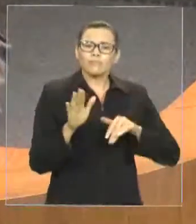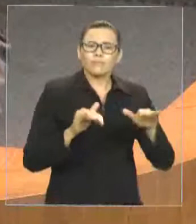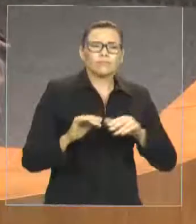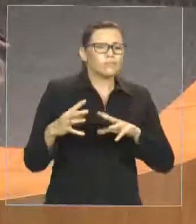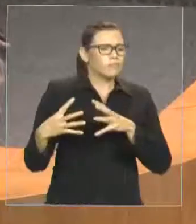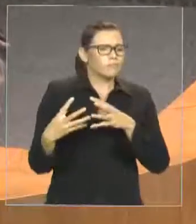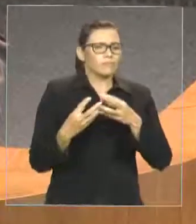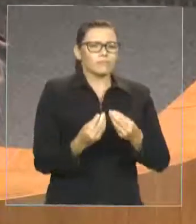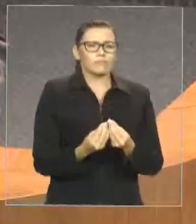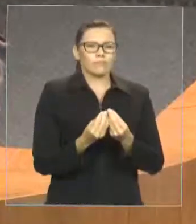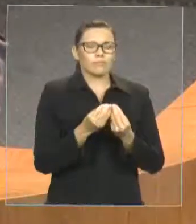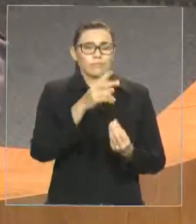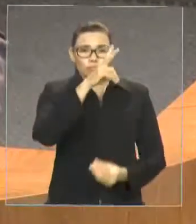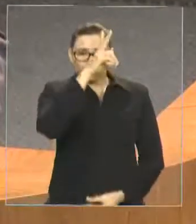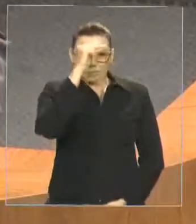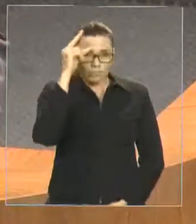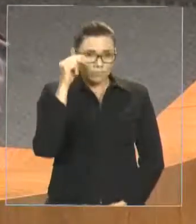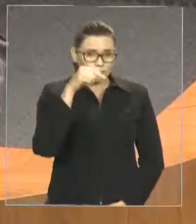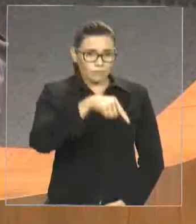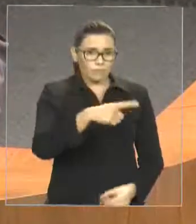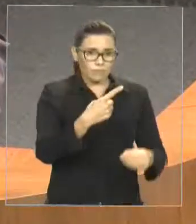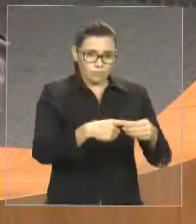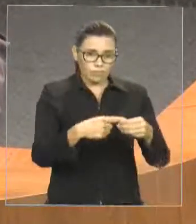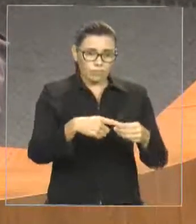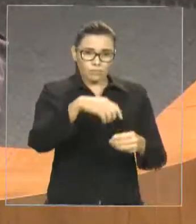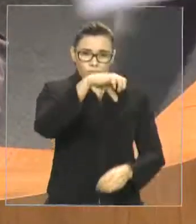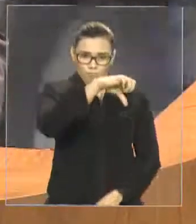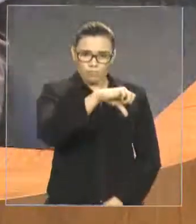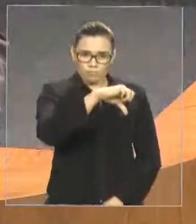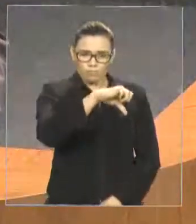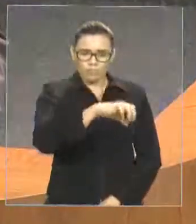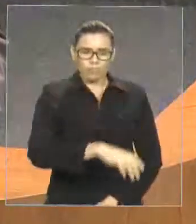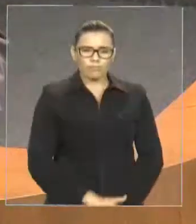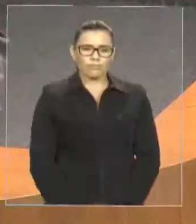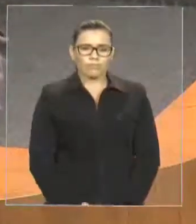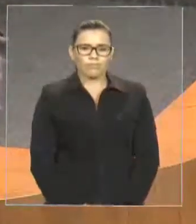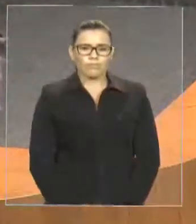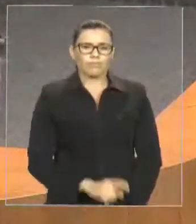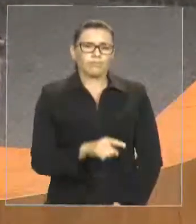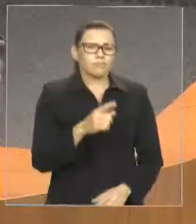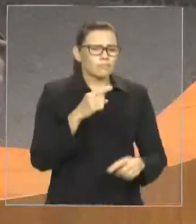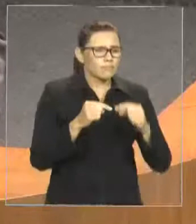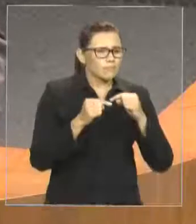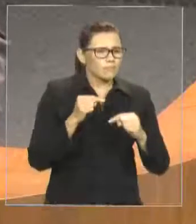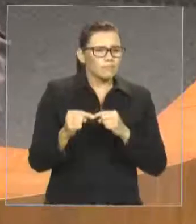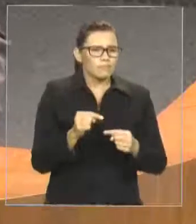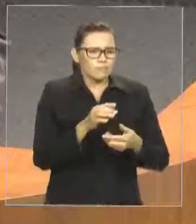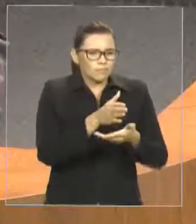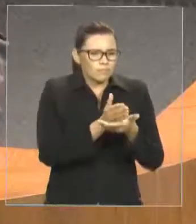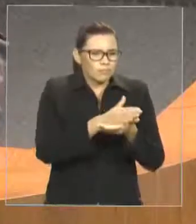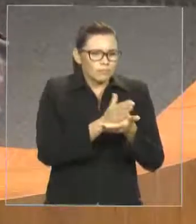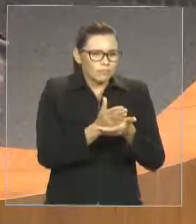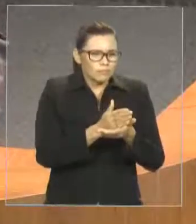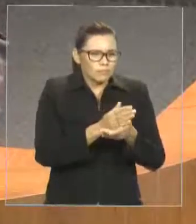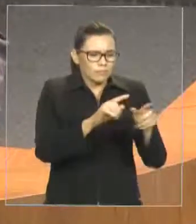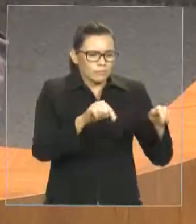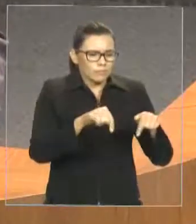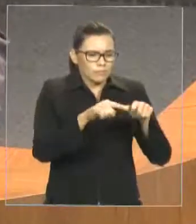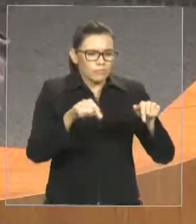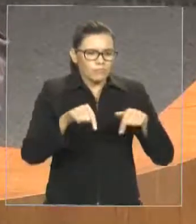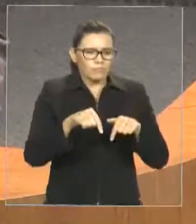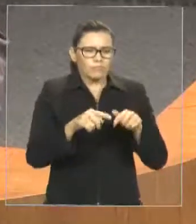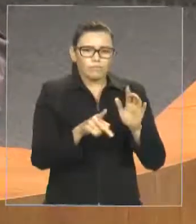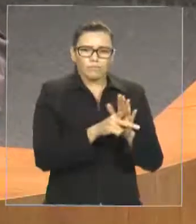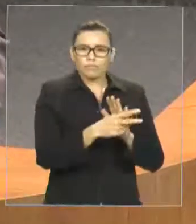a gente ter uma discussão sobre essa questão dos limites territoriais nos municípios da região metropolitana